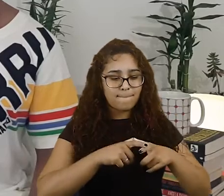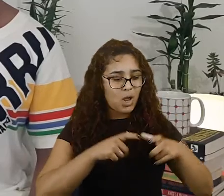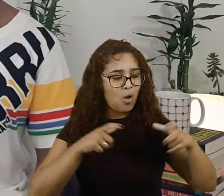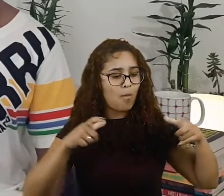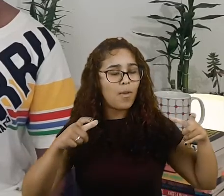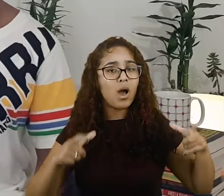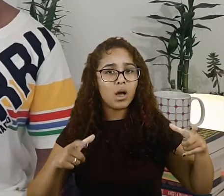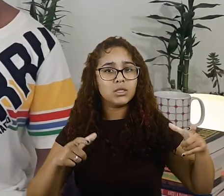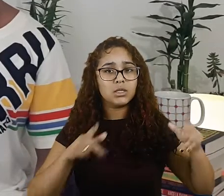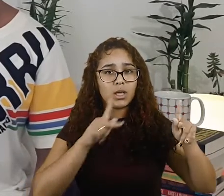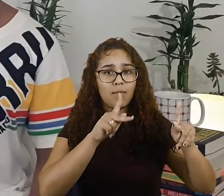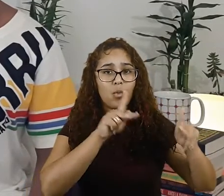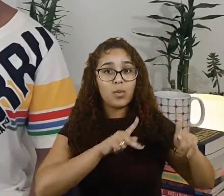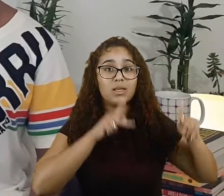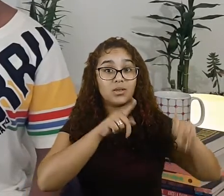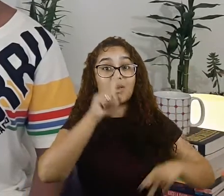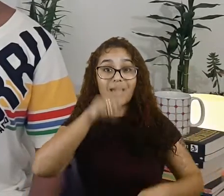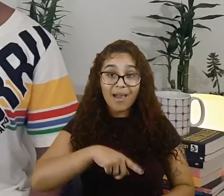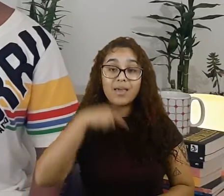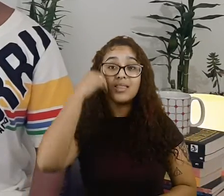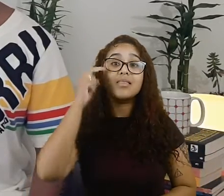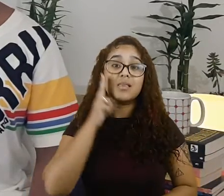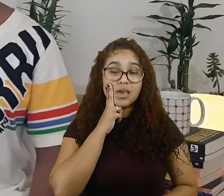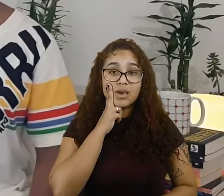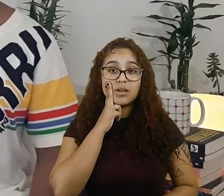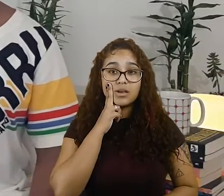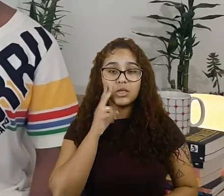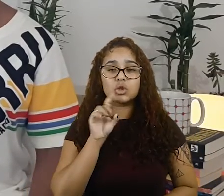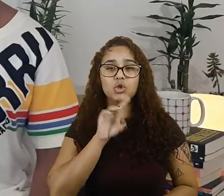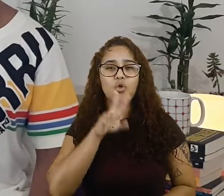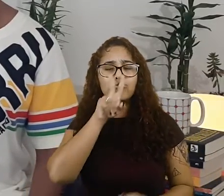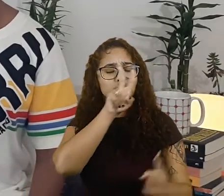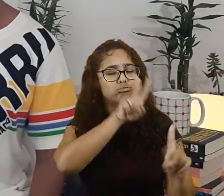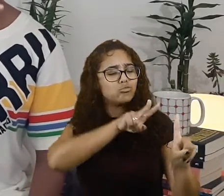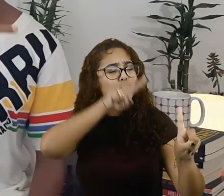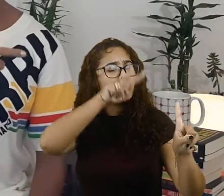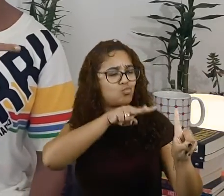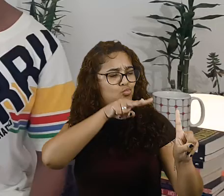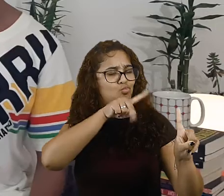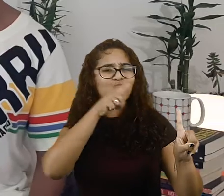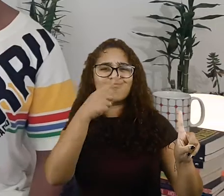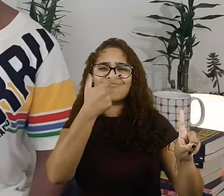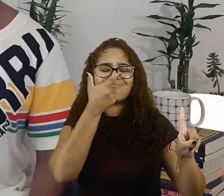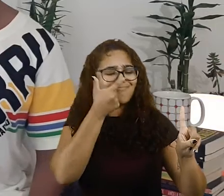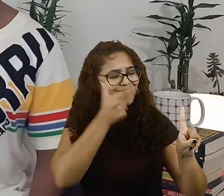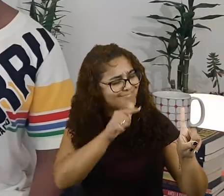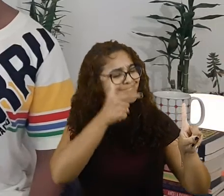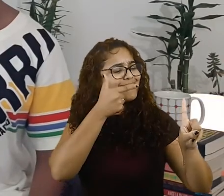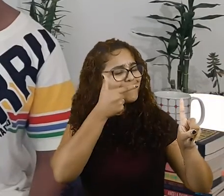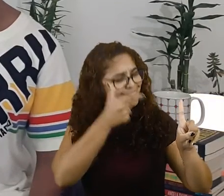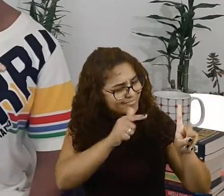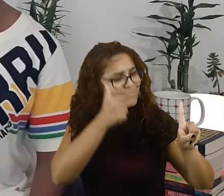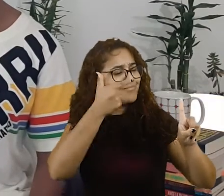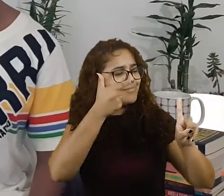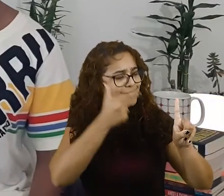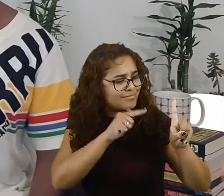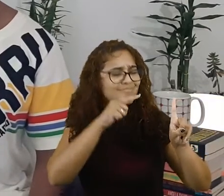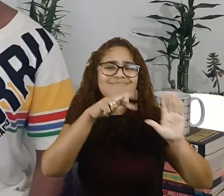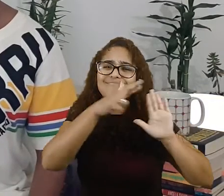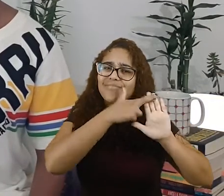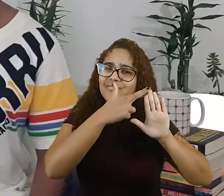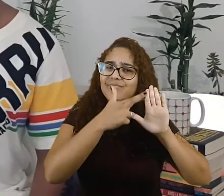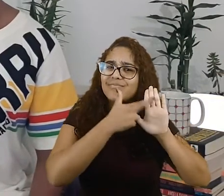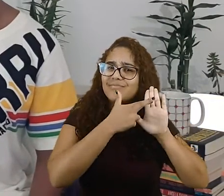representar a maioria da população que é negra a partir desse único olhar, desse olhar